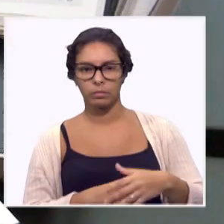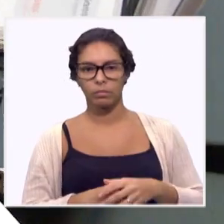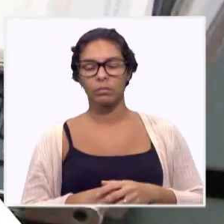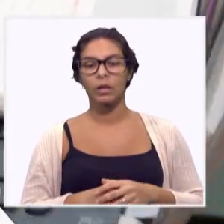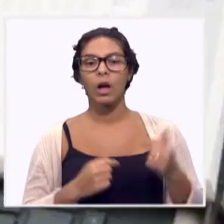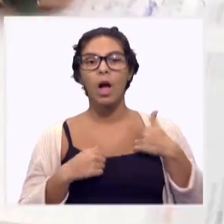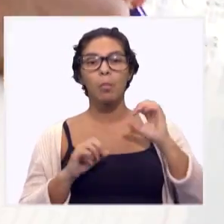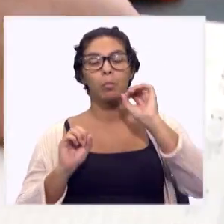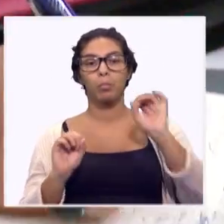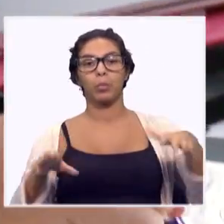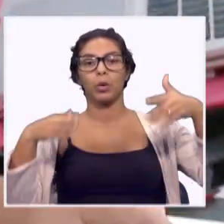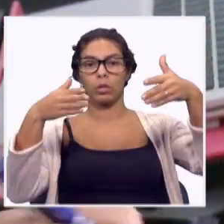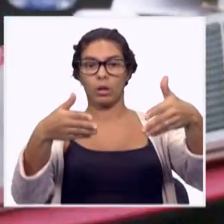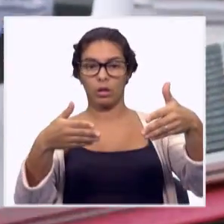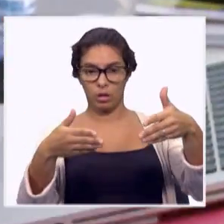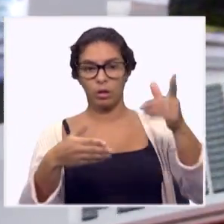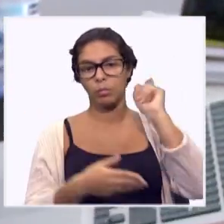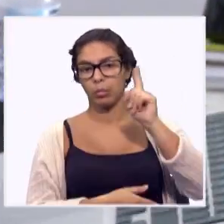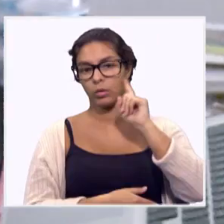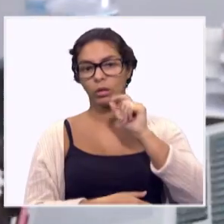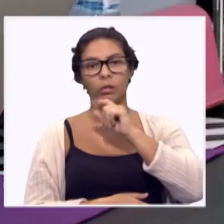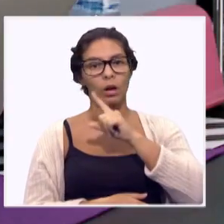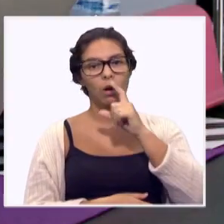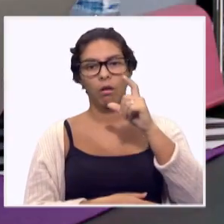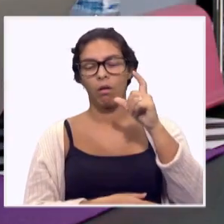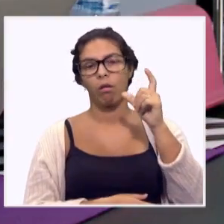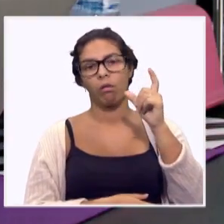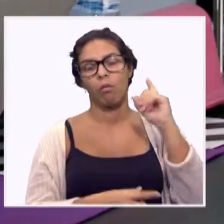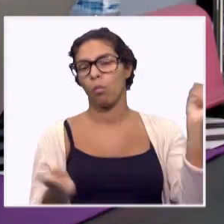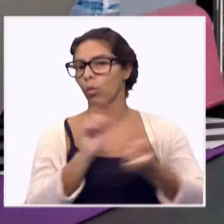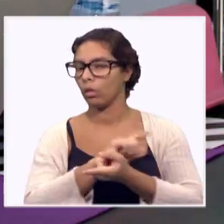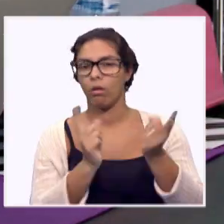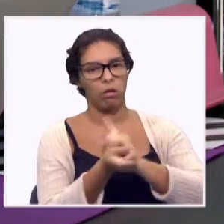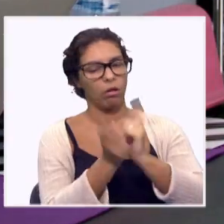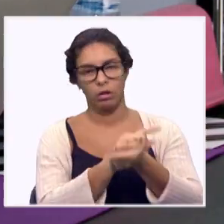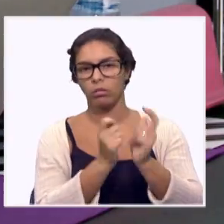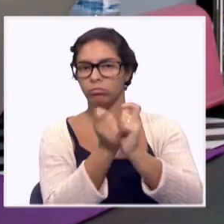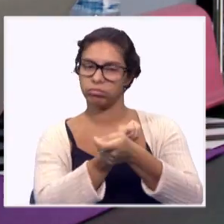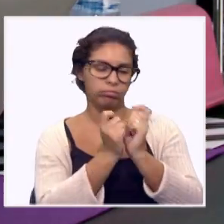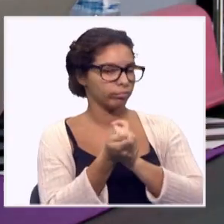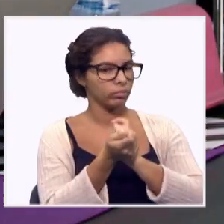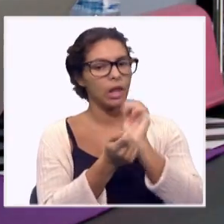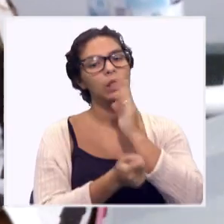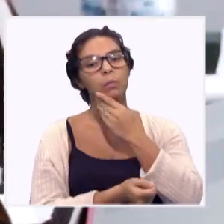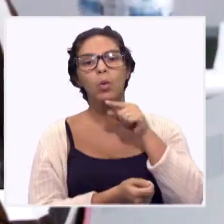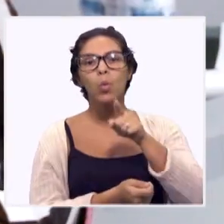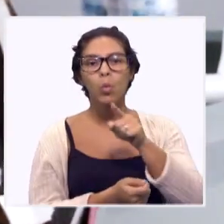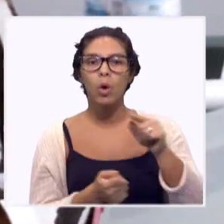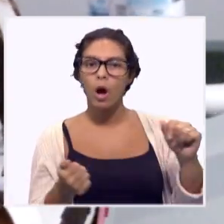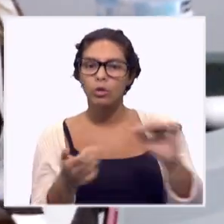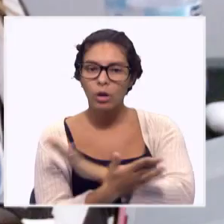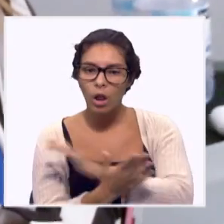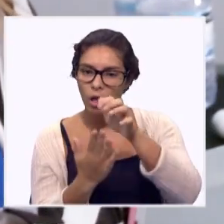completamente. As nossas prioridades podem ser trocadas ao longo do dia, consoante aquilo que acontece, uma notícia